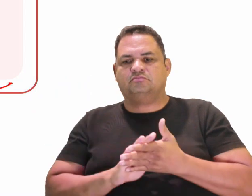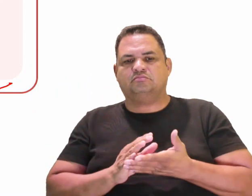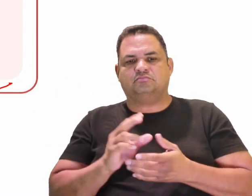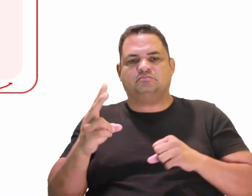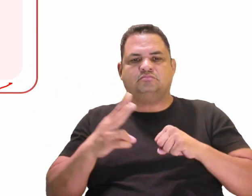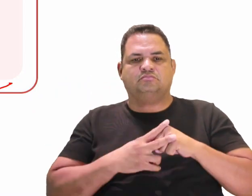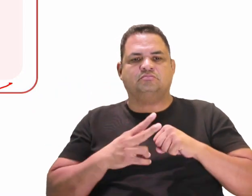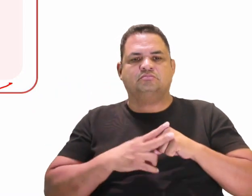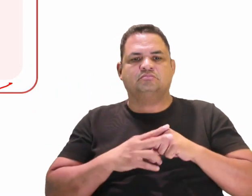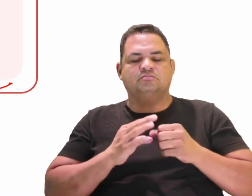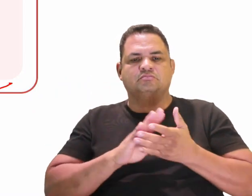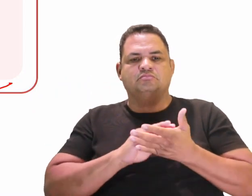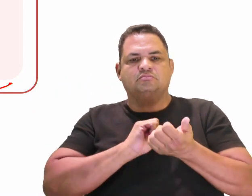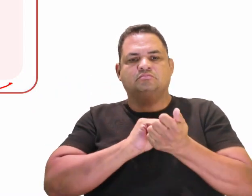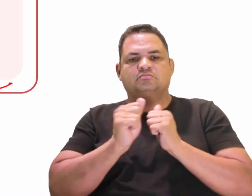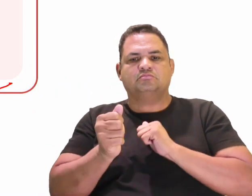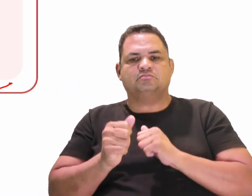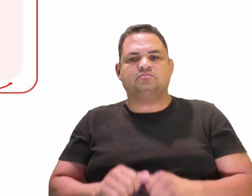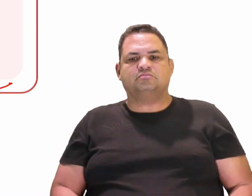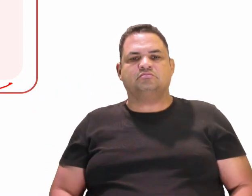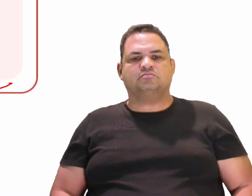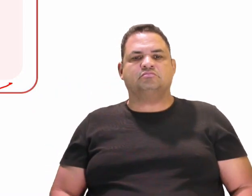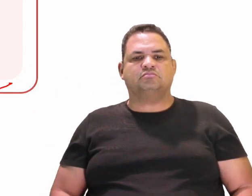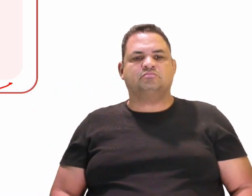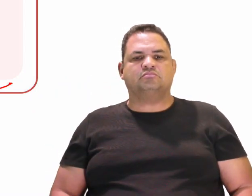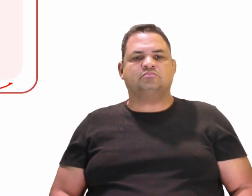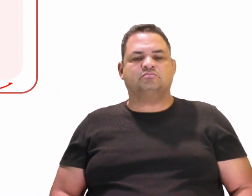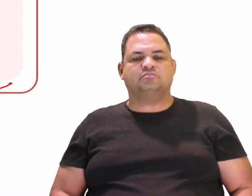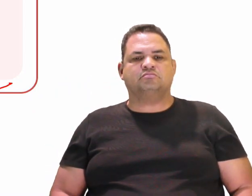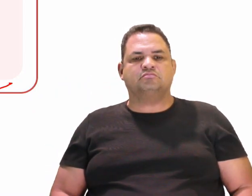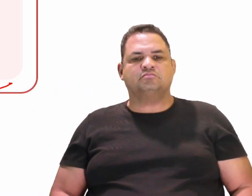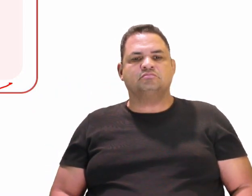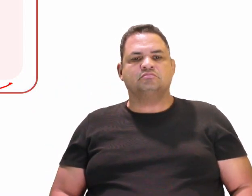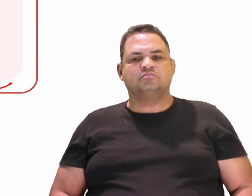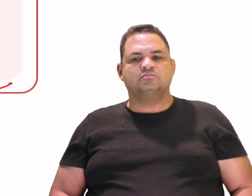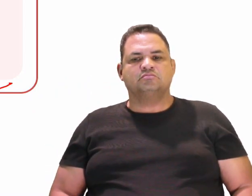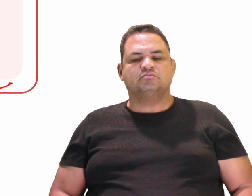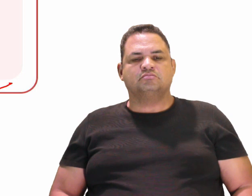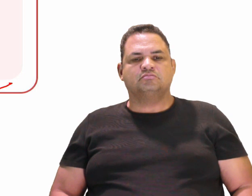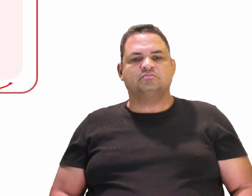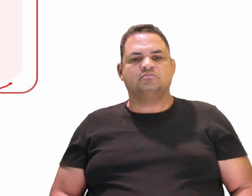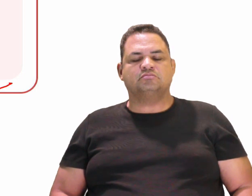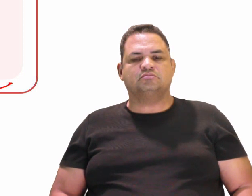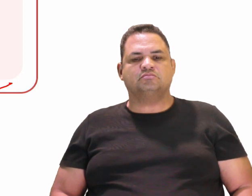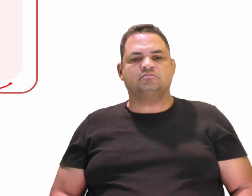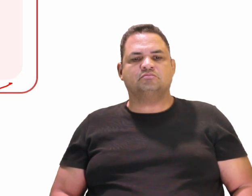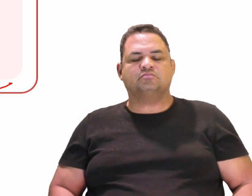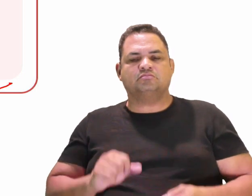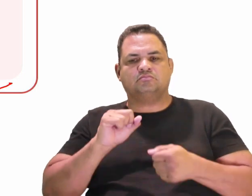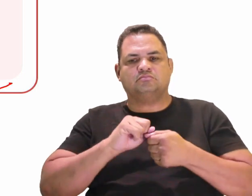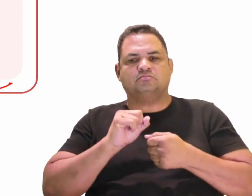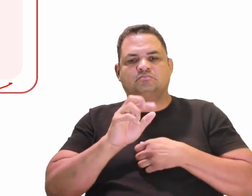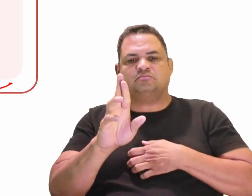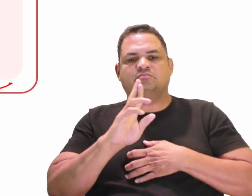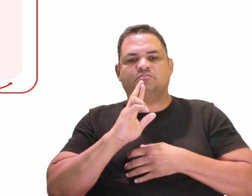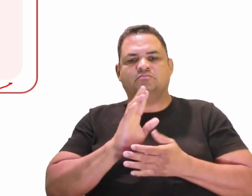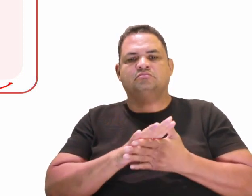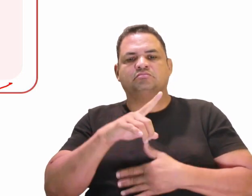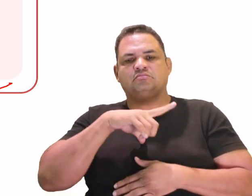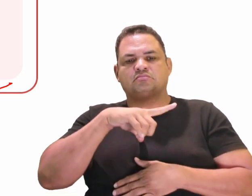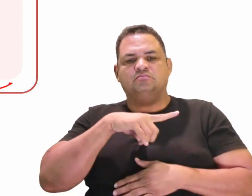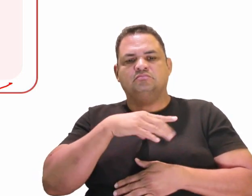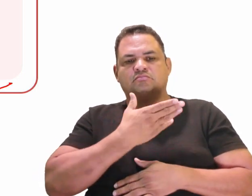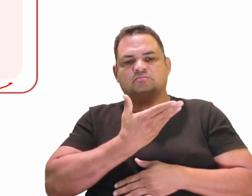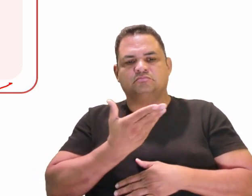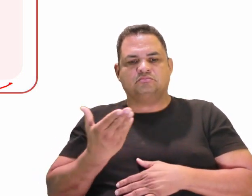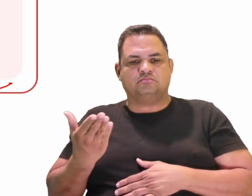verbo play e do esporte soccer. Para você fazer as respostas, que são chamadas de